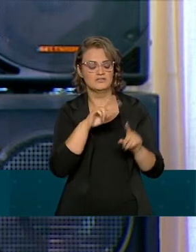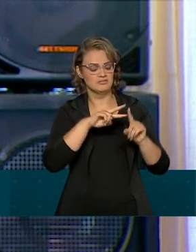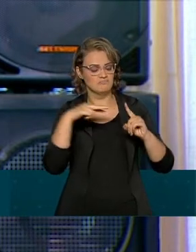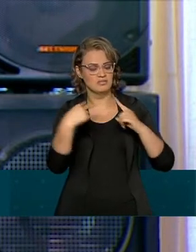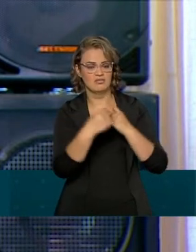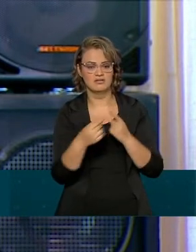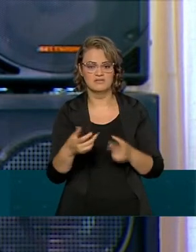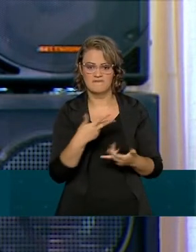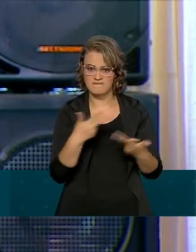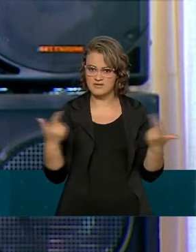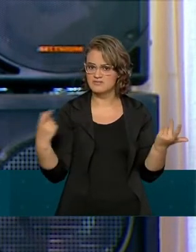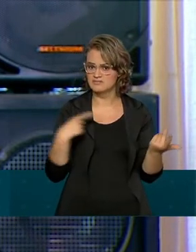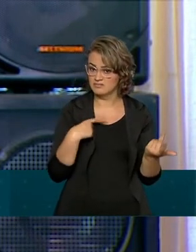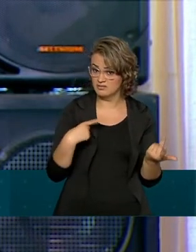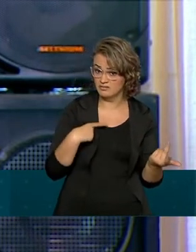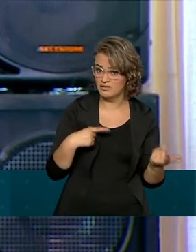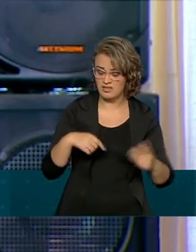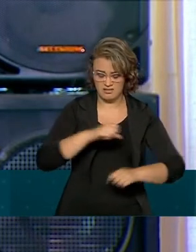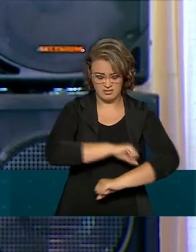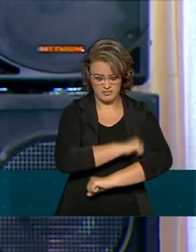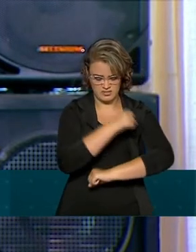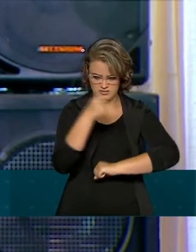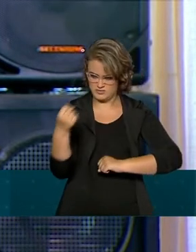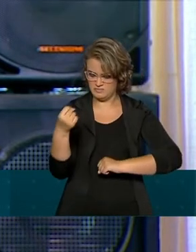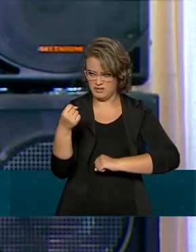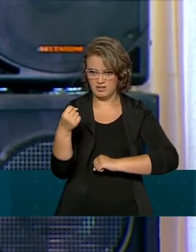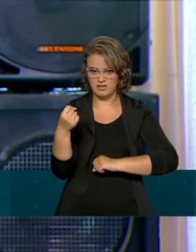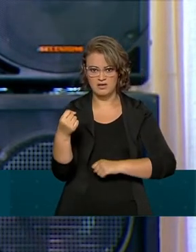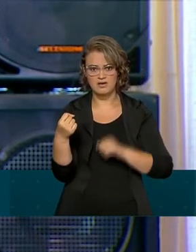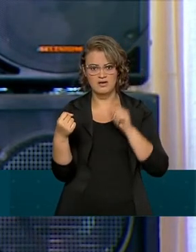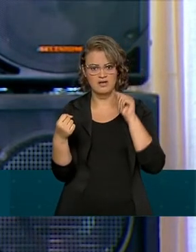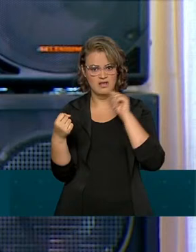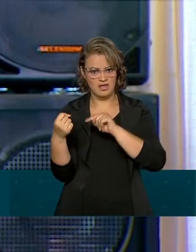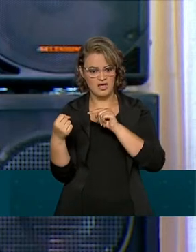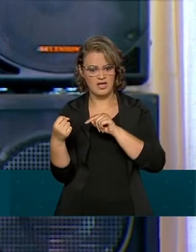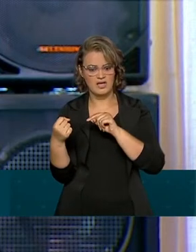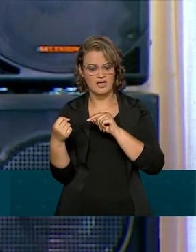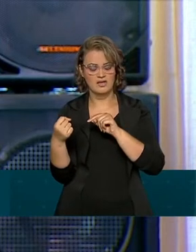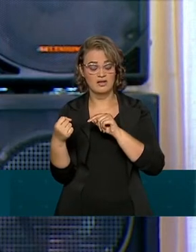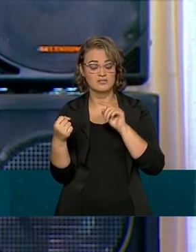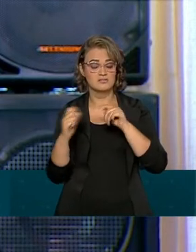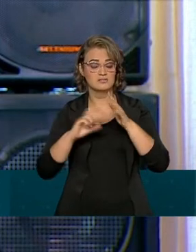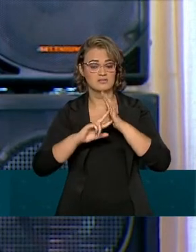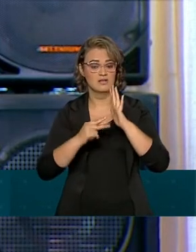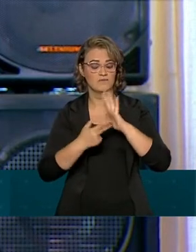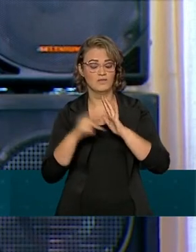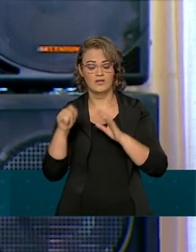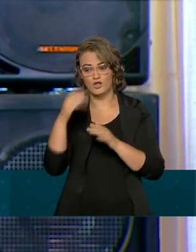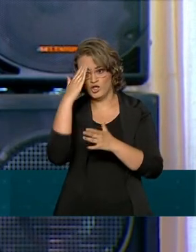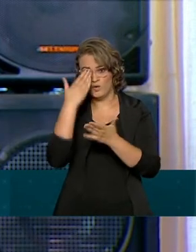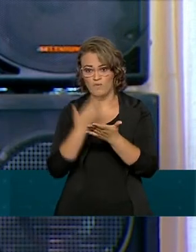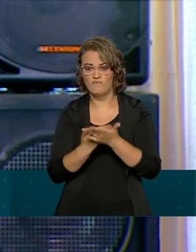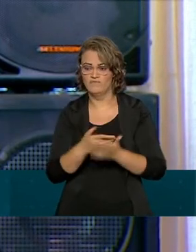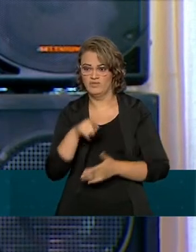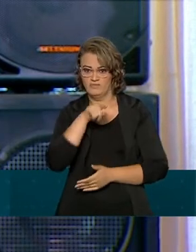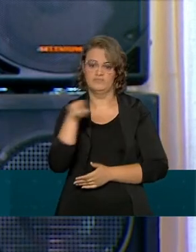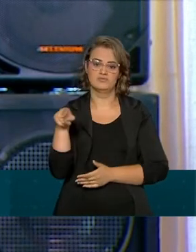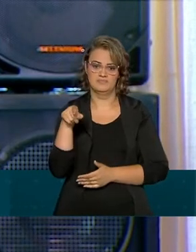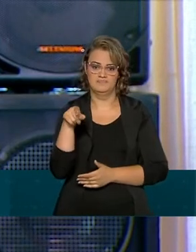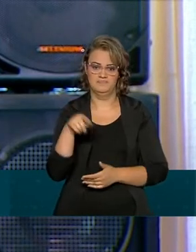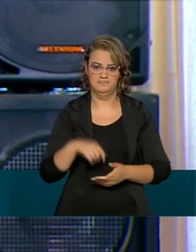expectativas com a espada de general lisitrans transmitida também a confiança da nação